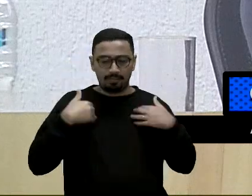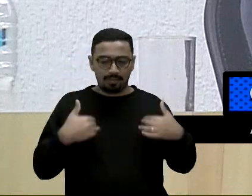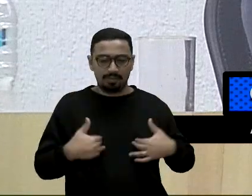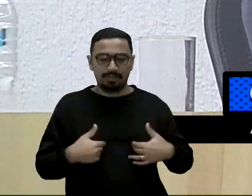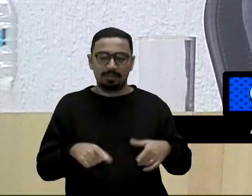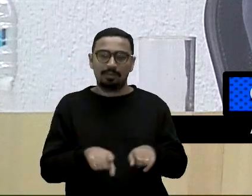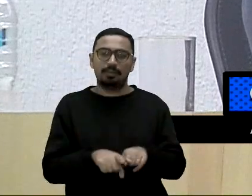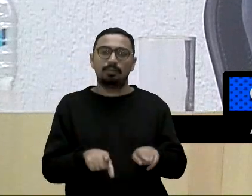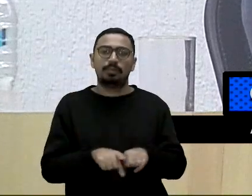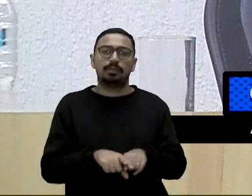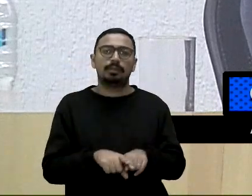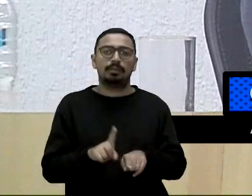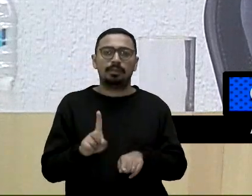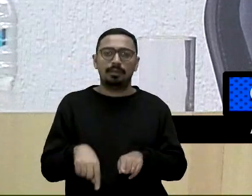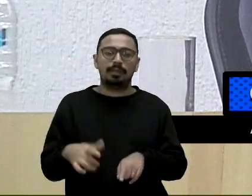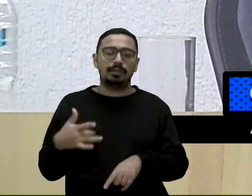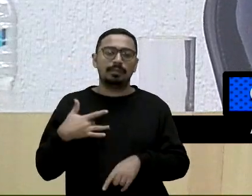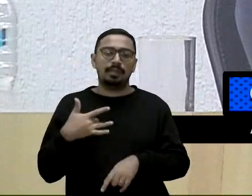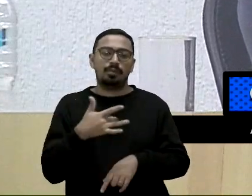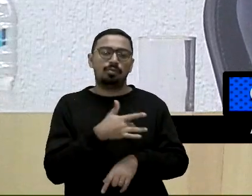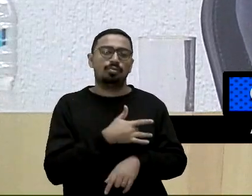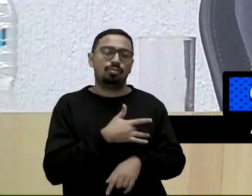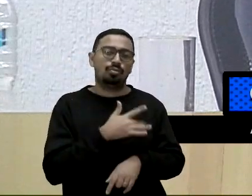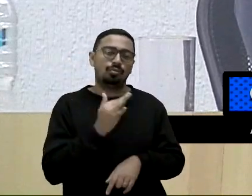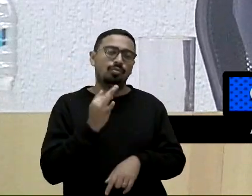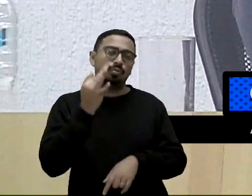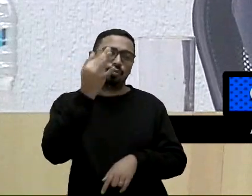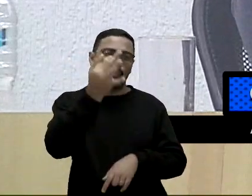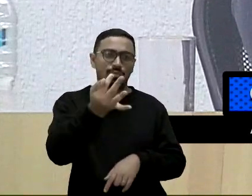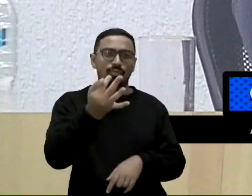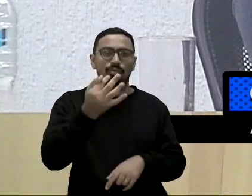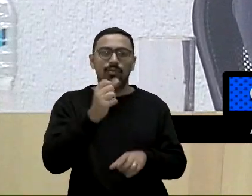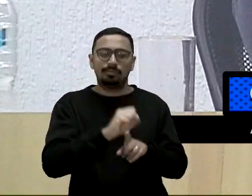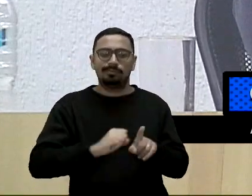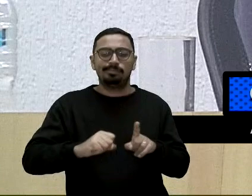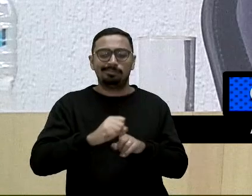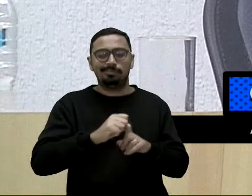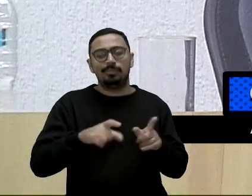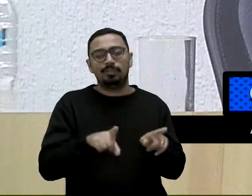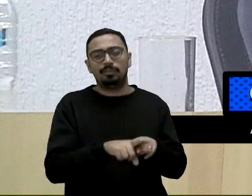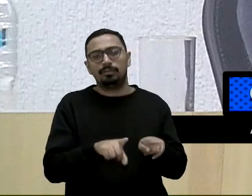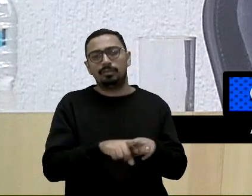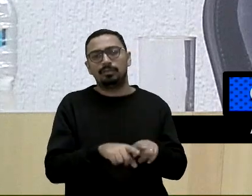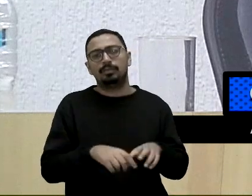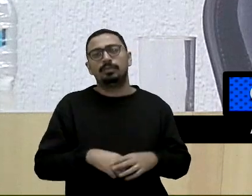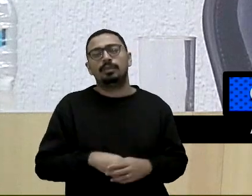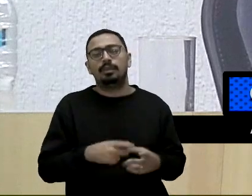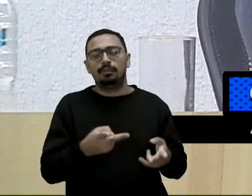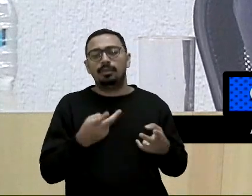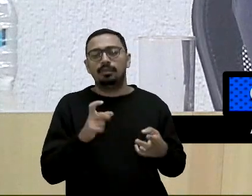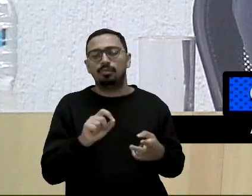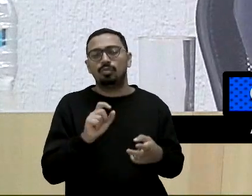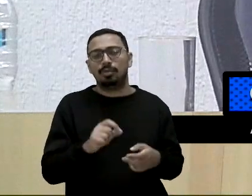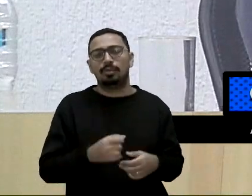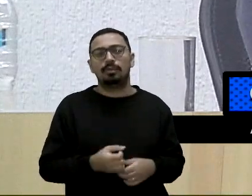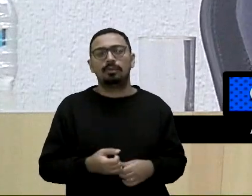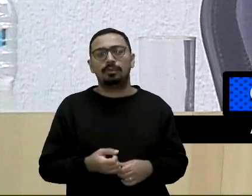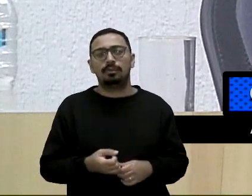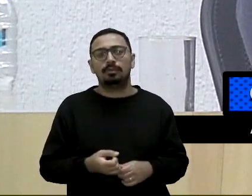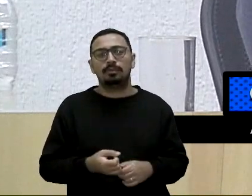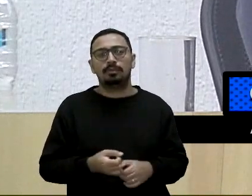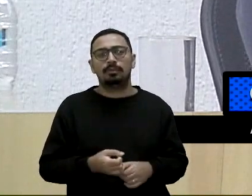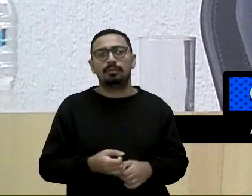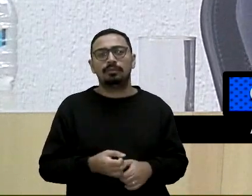é a saúde do futuro da sociedade, né? Eu vejo que a psicologia